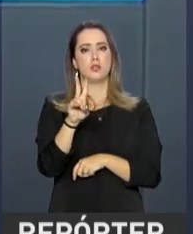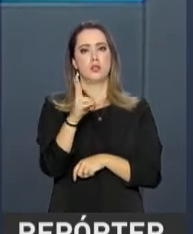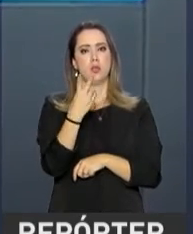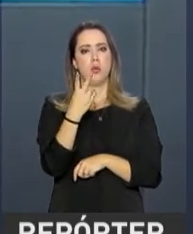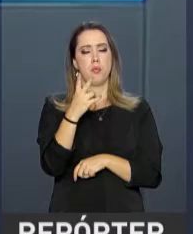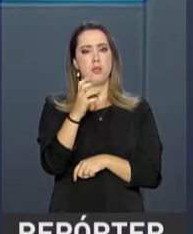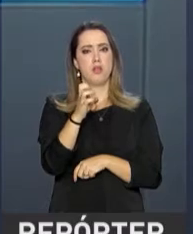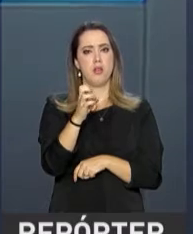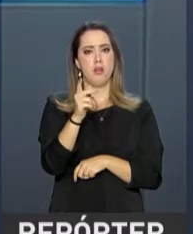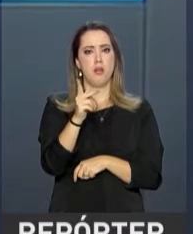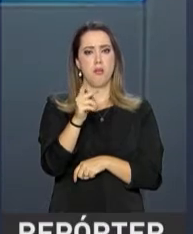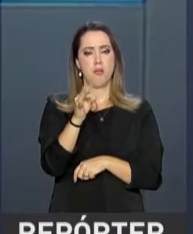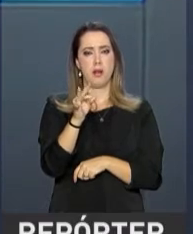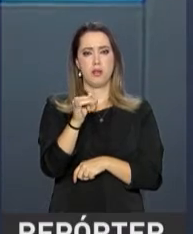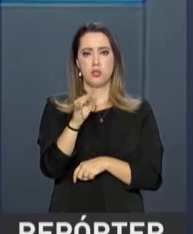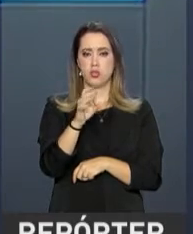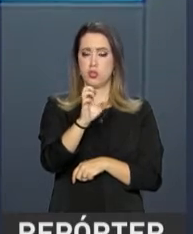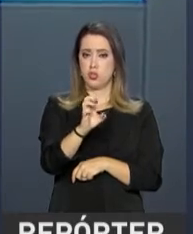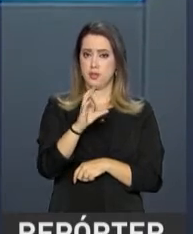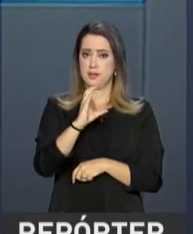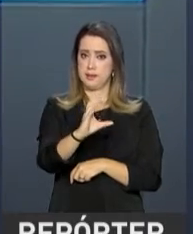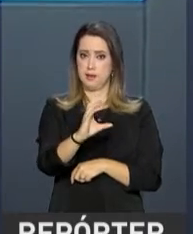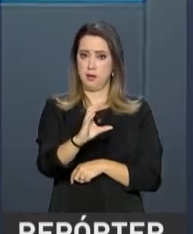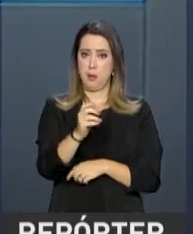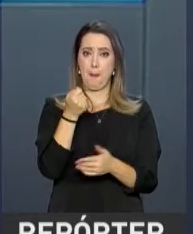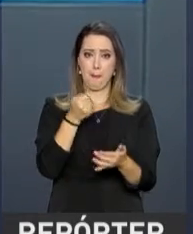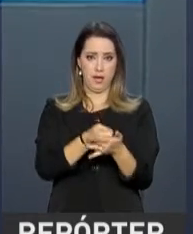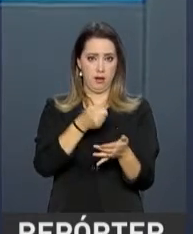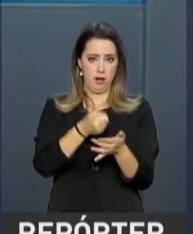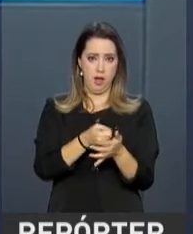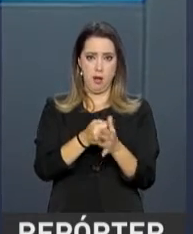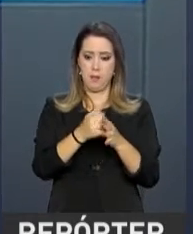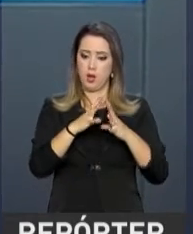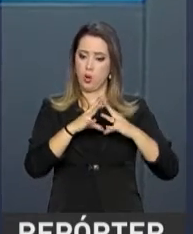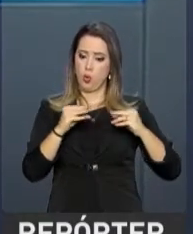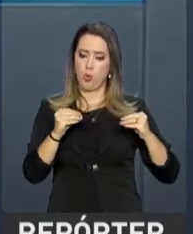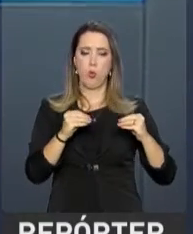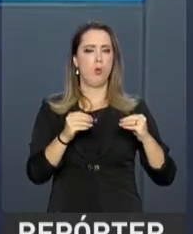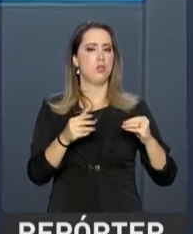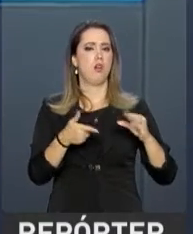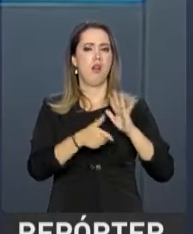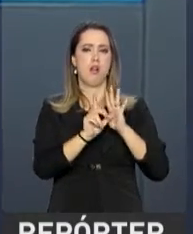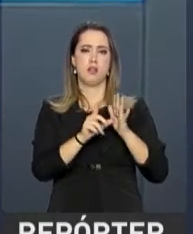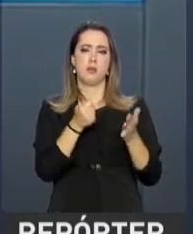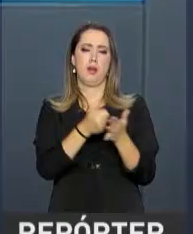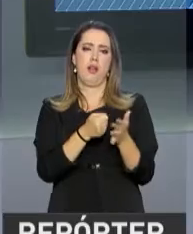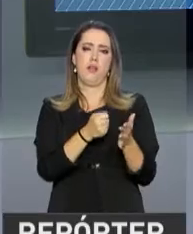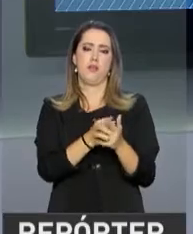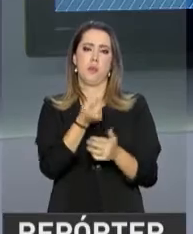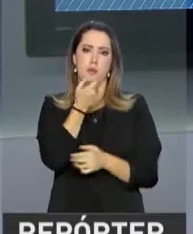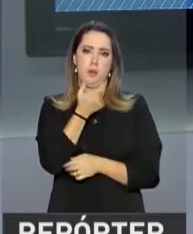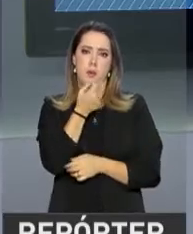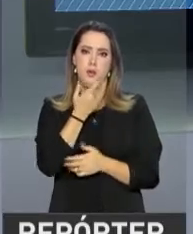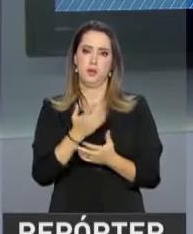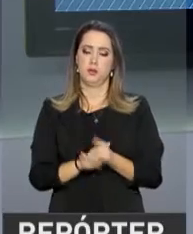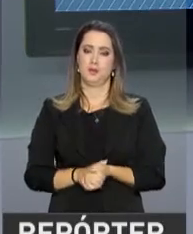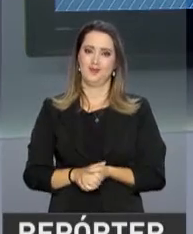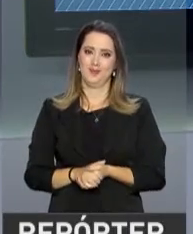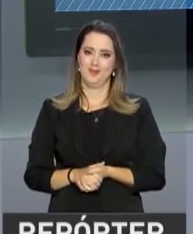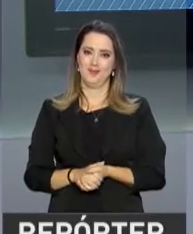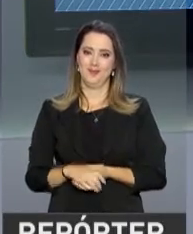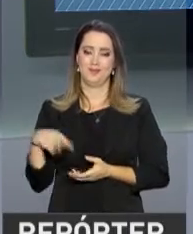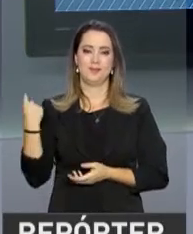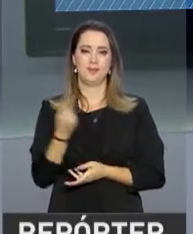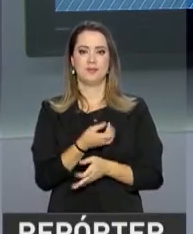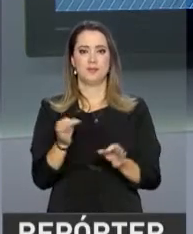para o plano de erradicação de partidos e pagando pela cura e não pelo medicamento e nós ficamos